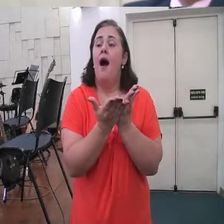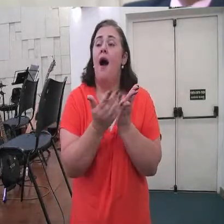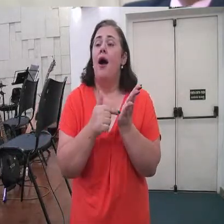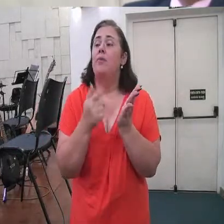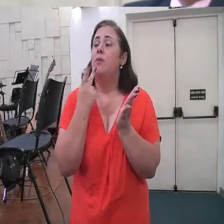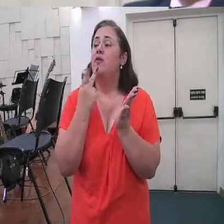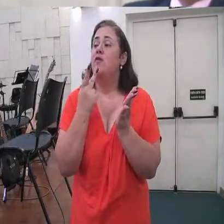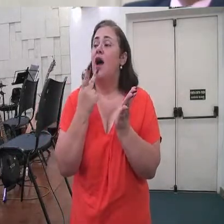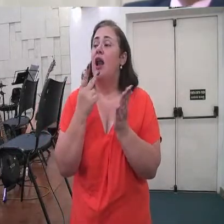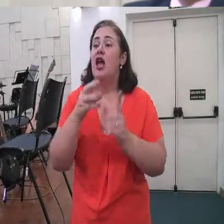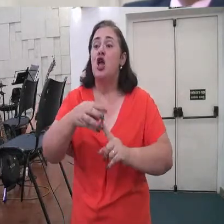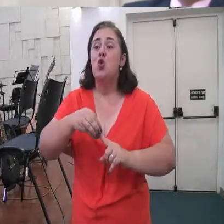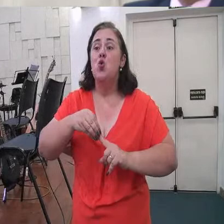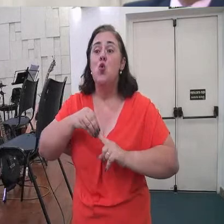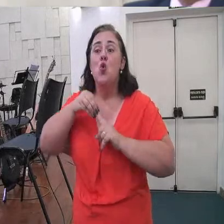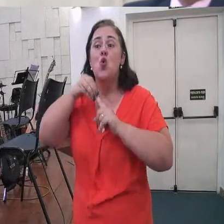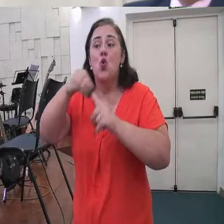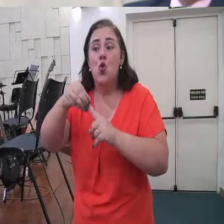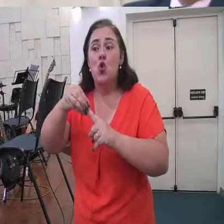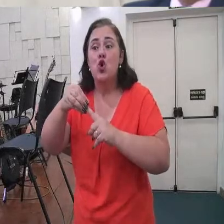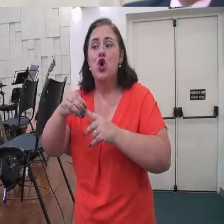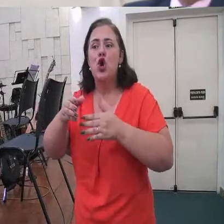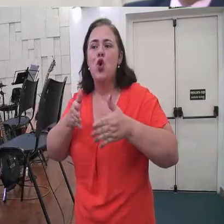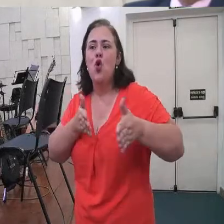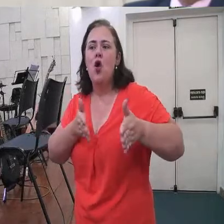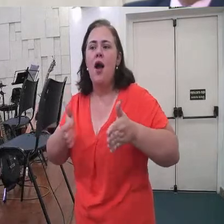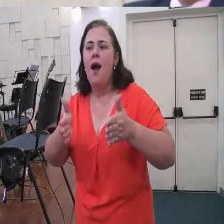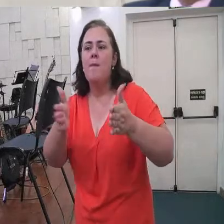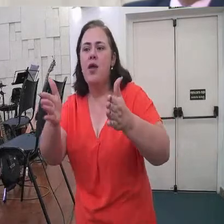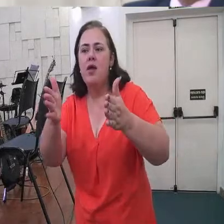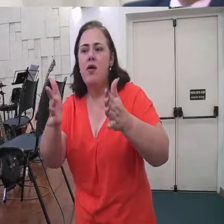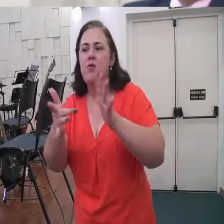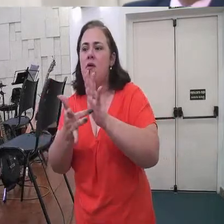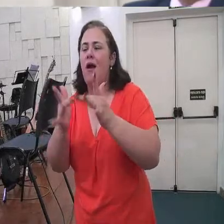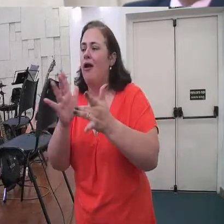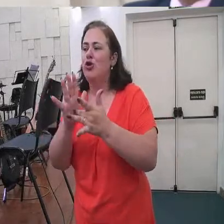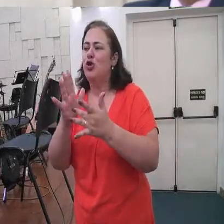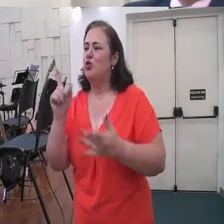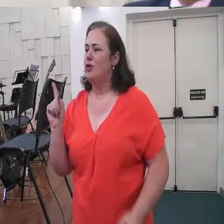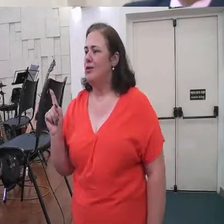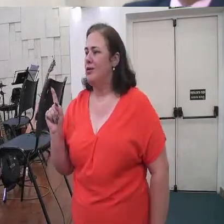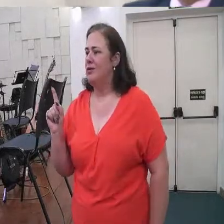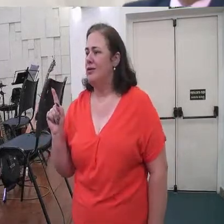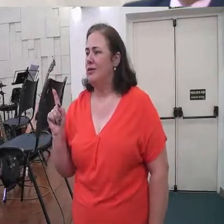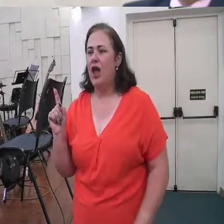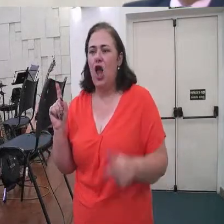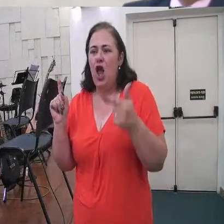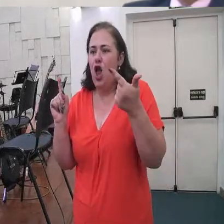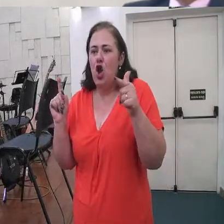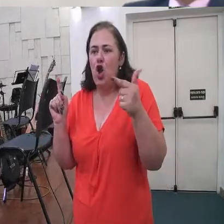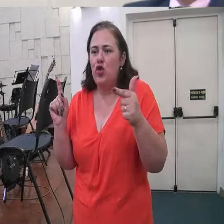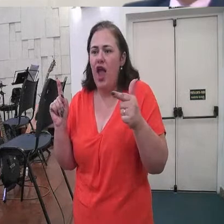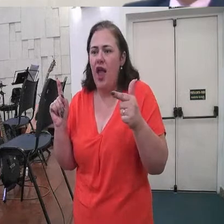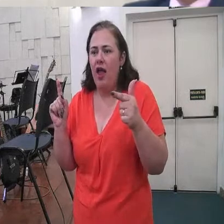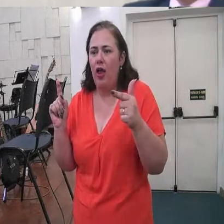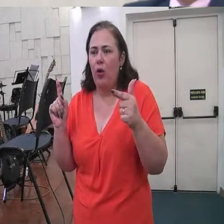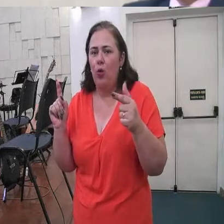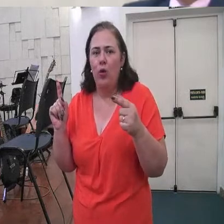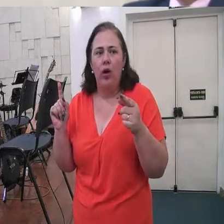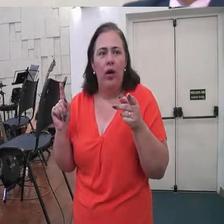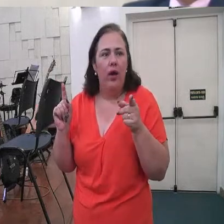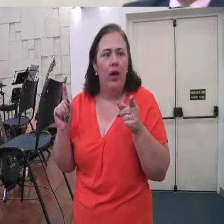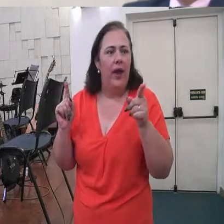atingir as metas estipuladas pela igreja central, pela igreja, pela sede. Então vamos